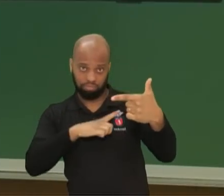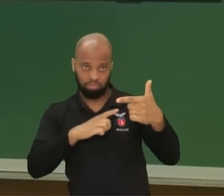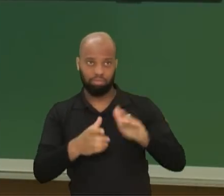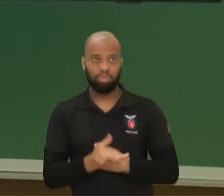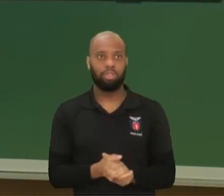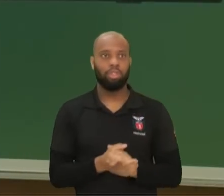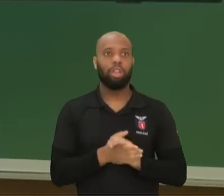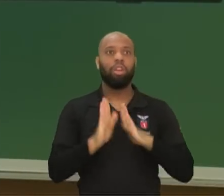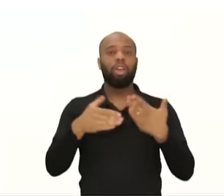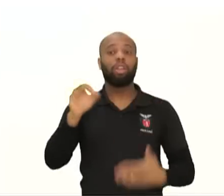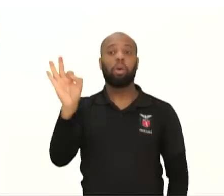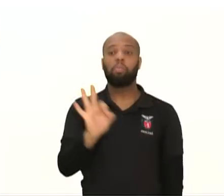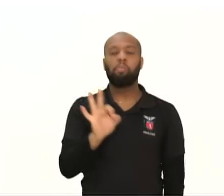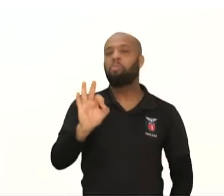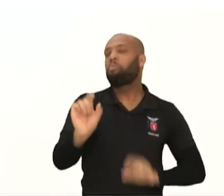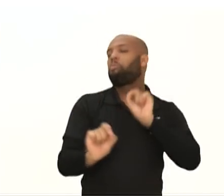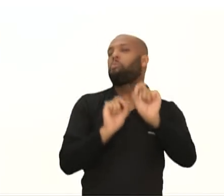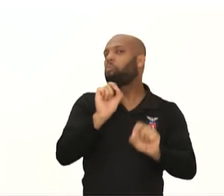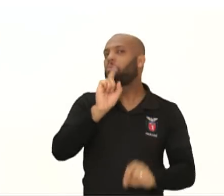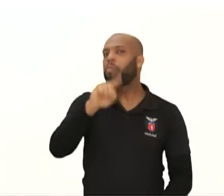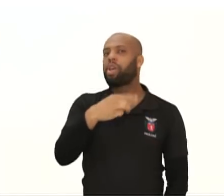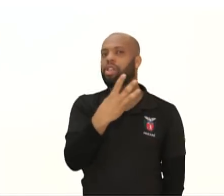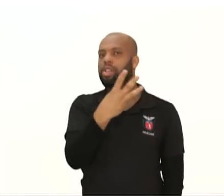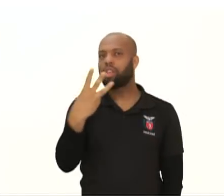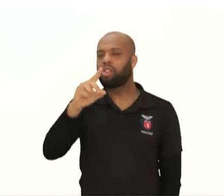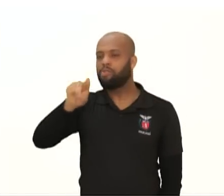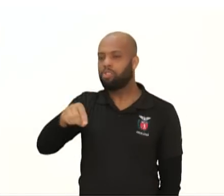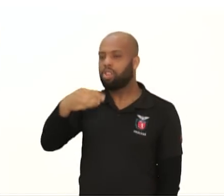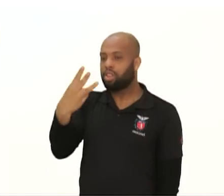0,3333, e que é aproximadamente